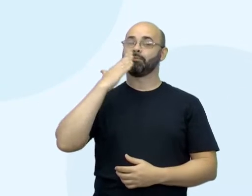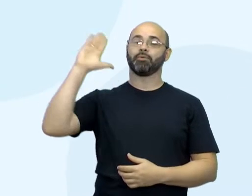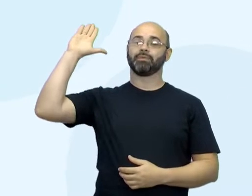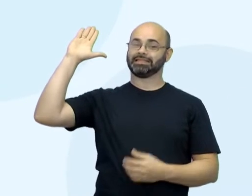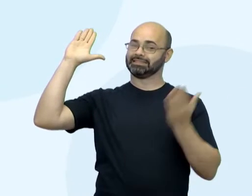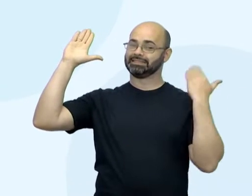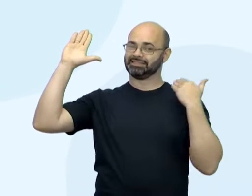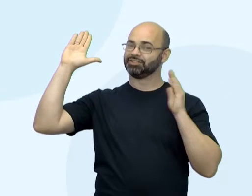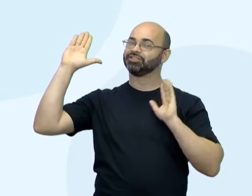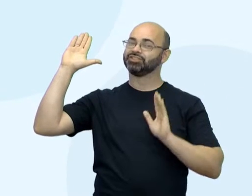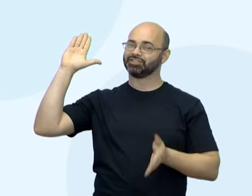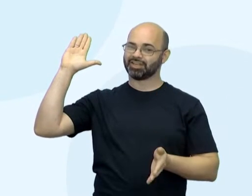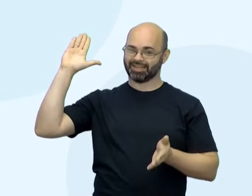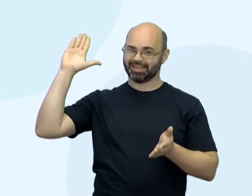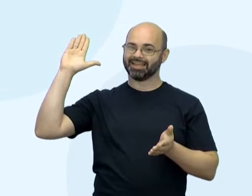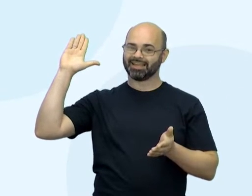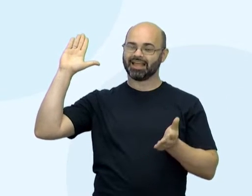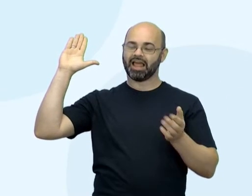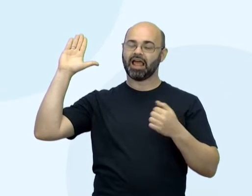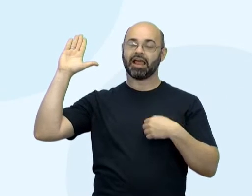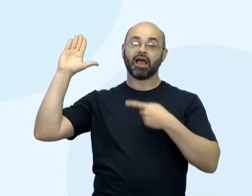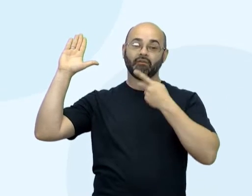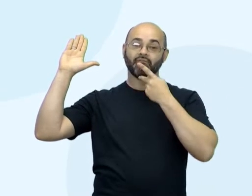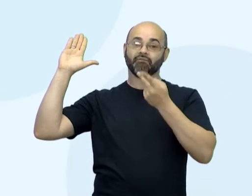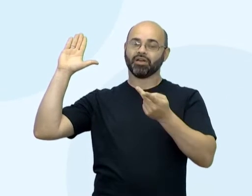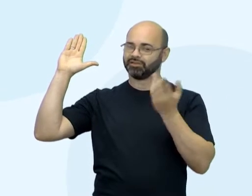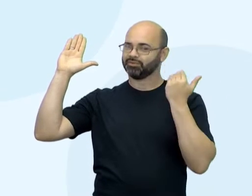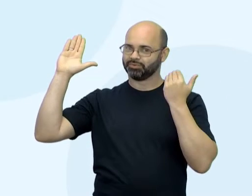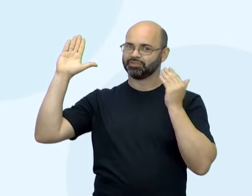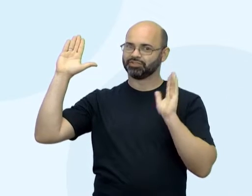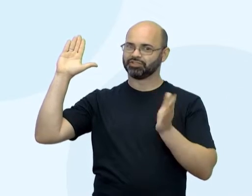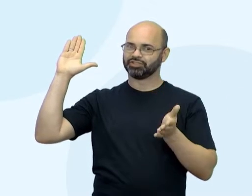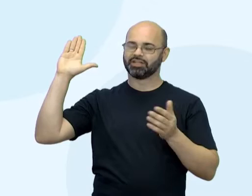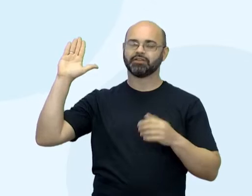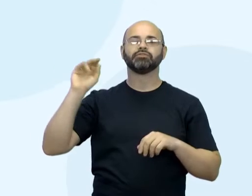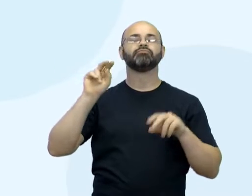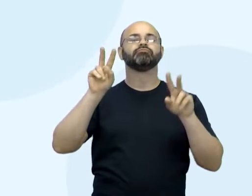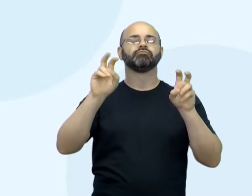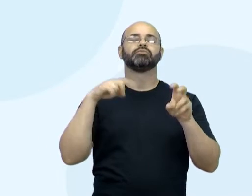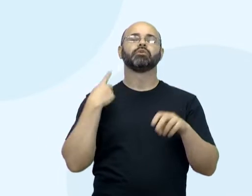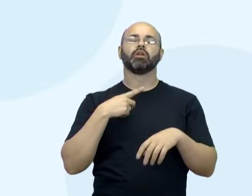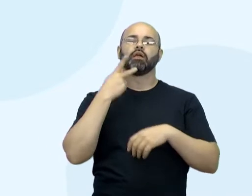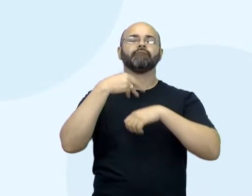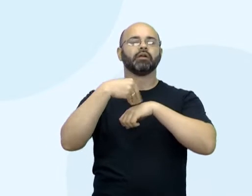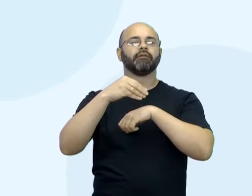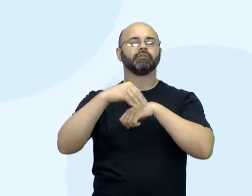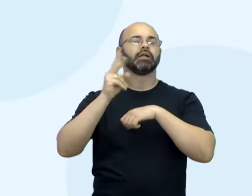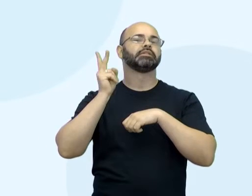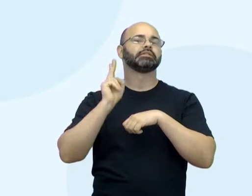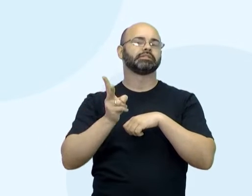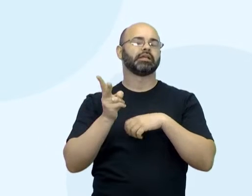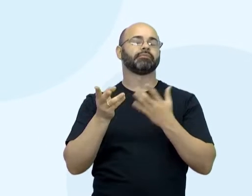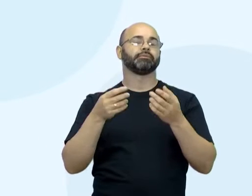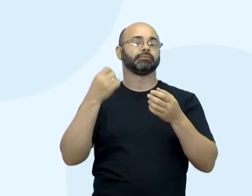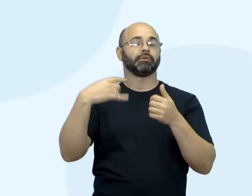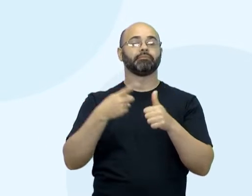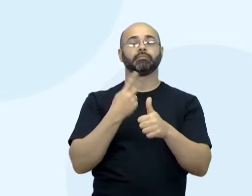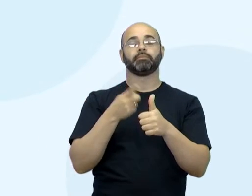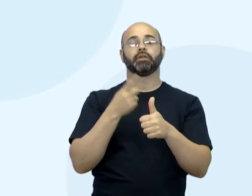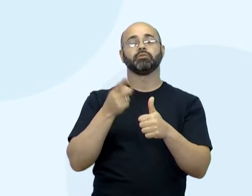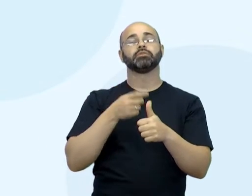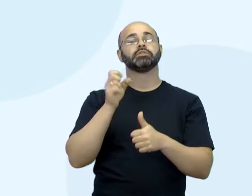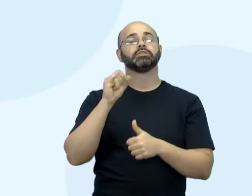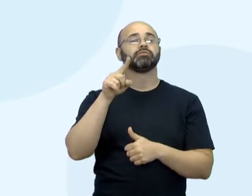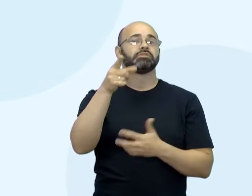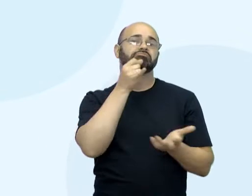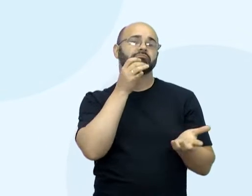tinha feito para vocês, que envolve aí os lembretes que a gente sempre toca aí com você. Bom, primeiro, caso você não tenha a